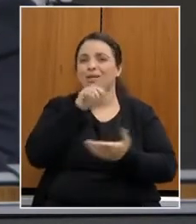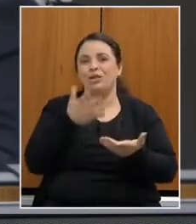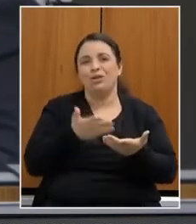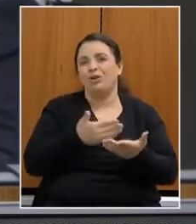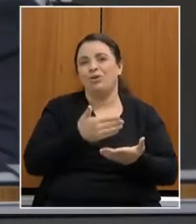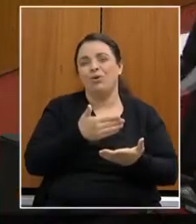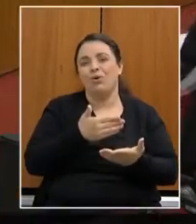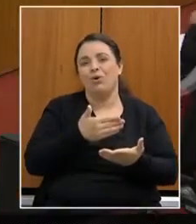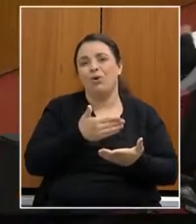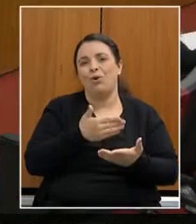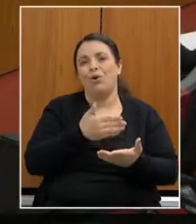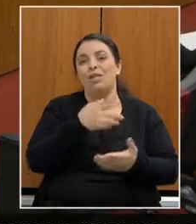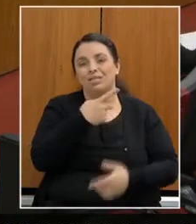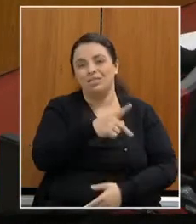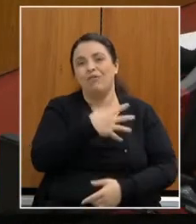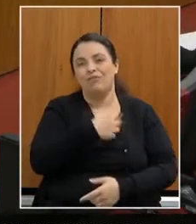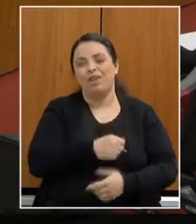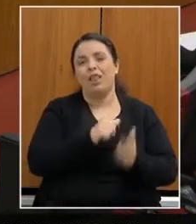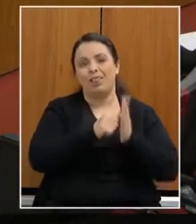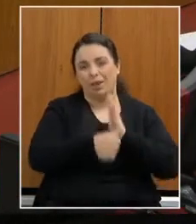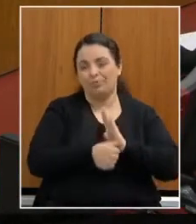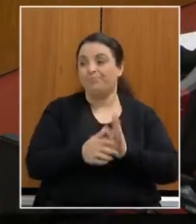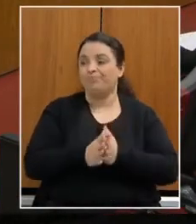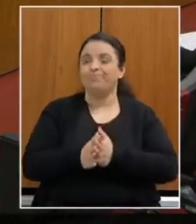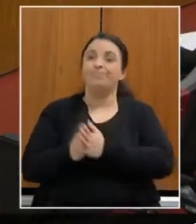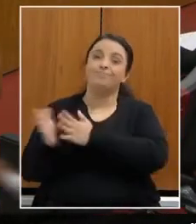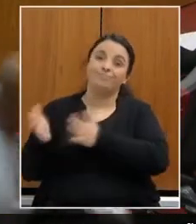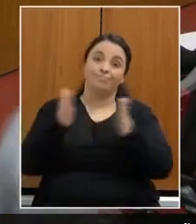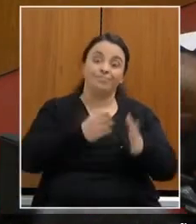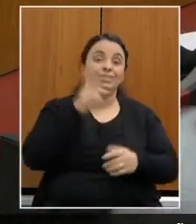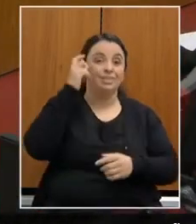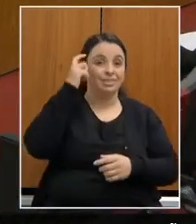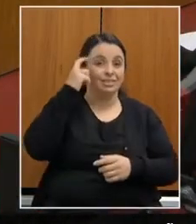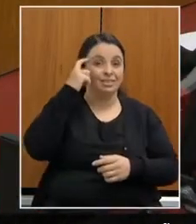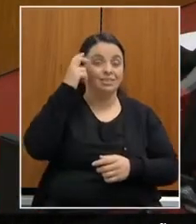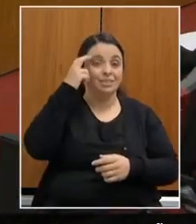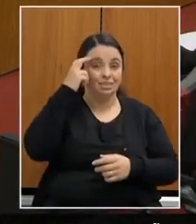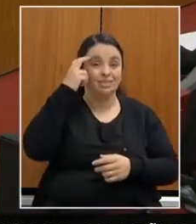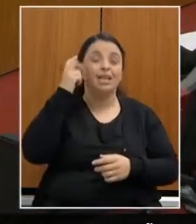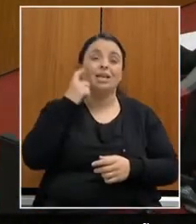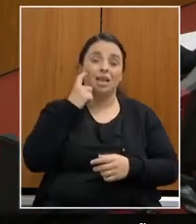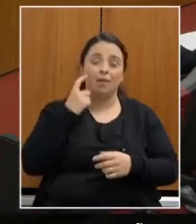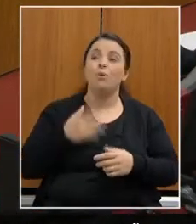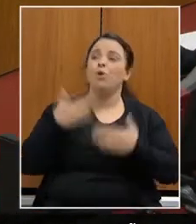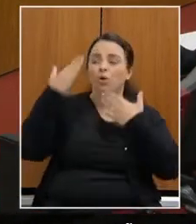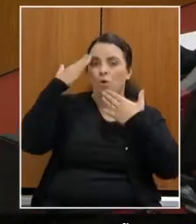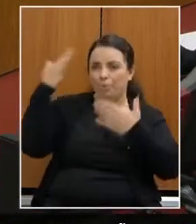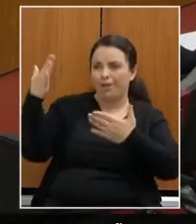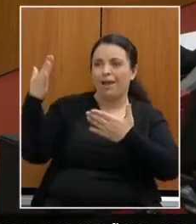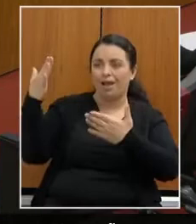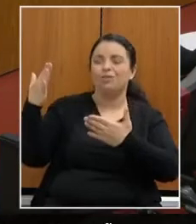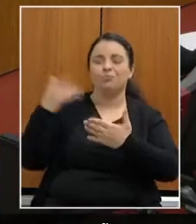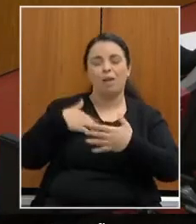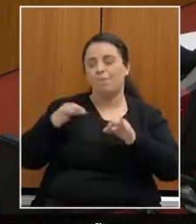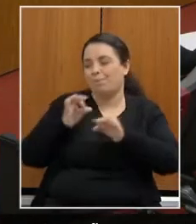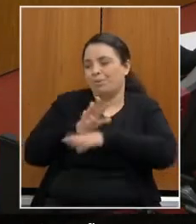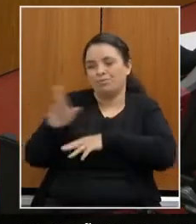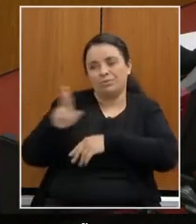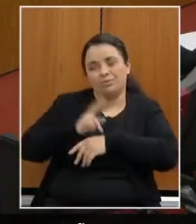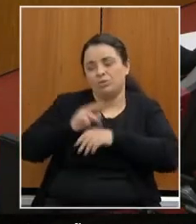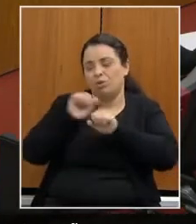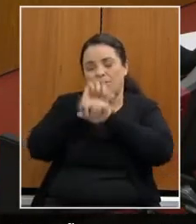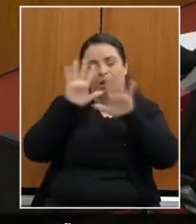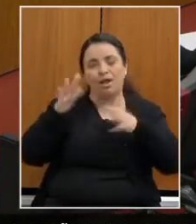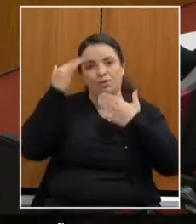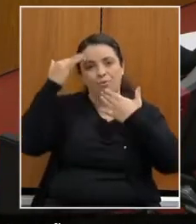muito obrigado senhor presidente eu volto a palavra deputado Zé Guilherme dois minutos muito obrigado senhor presidente me sinto contemplado obrigado muito obrigado